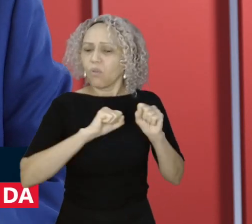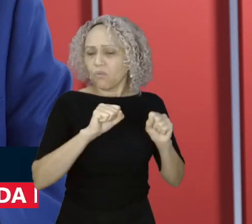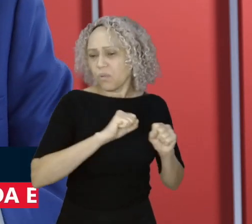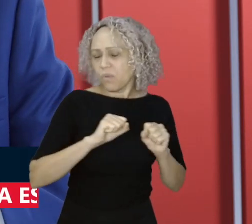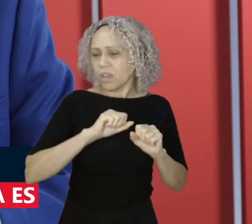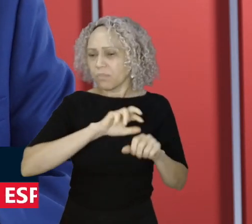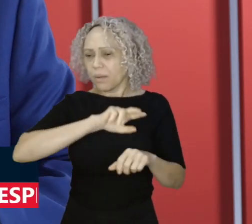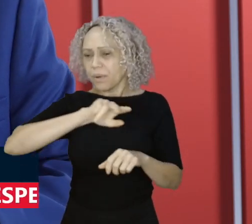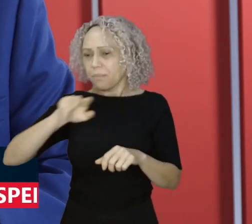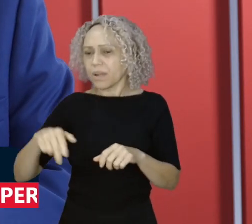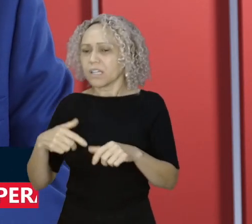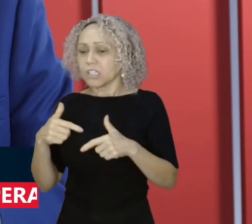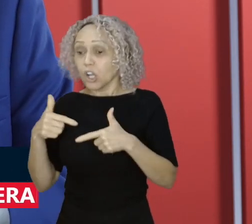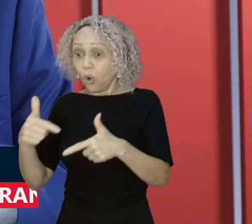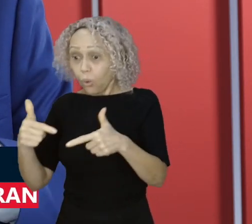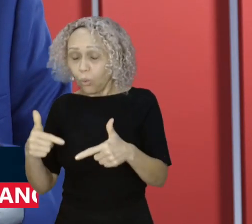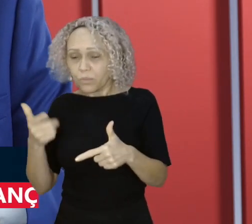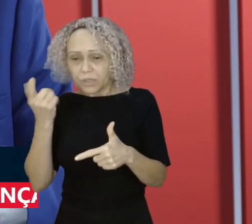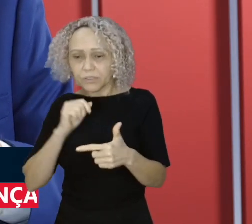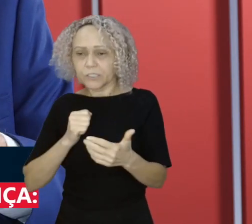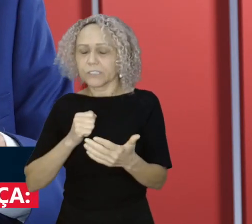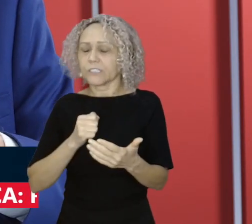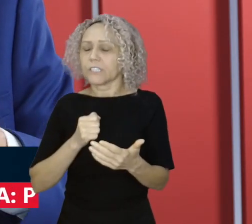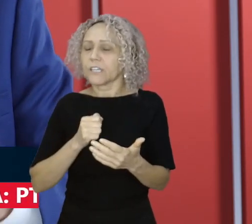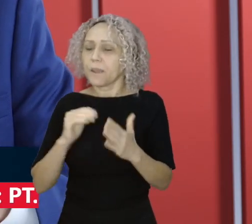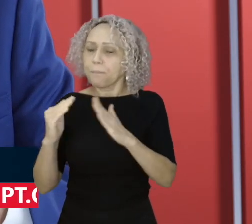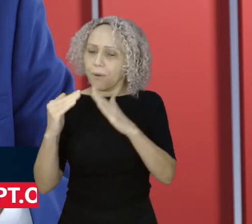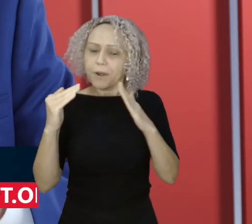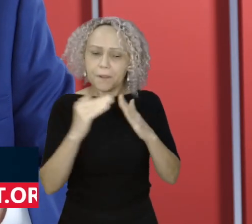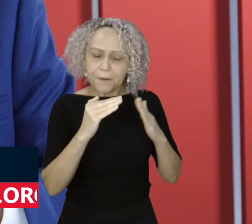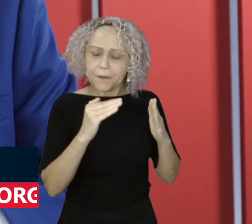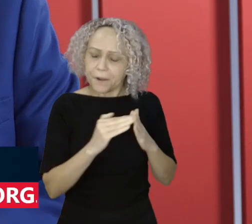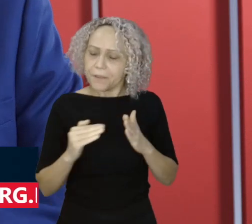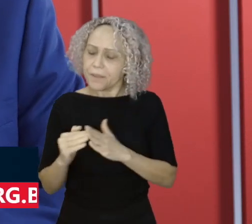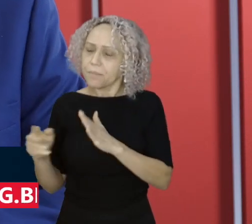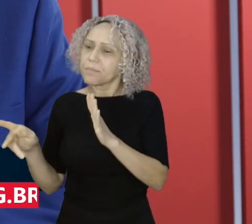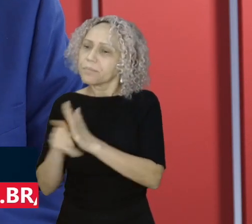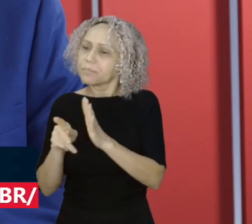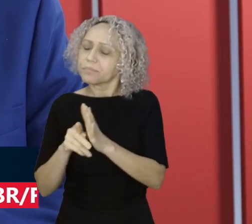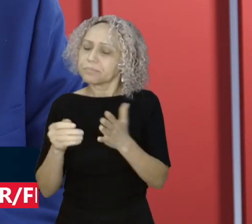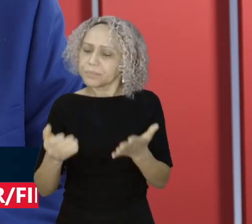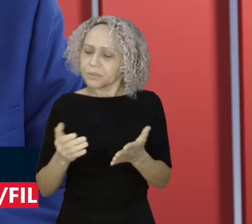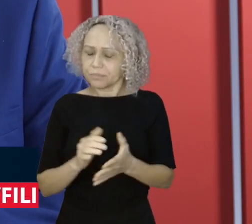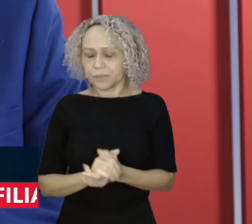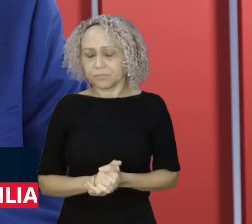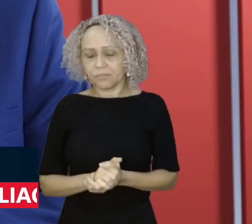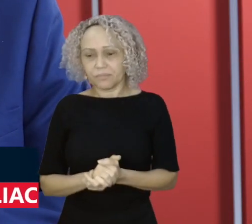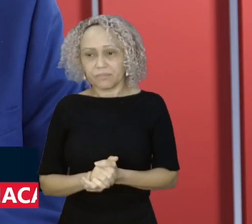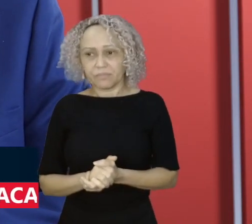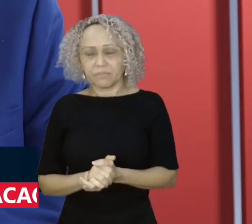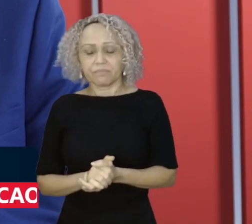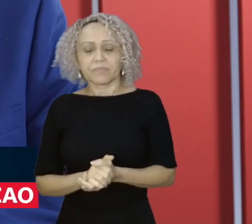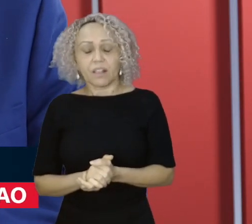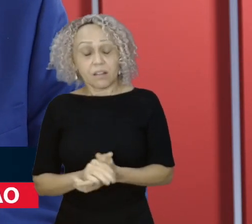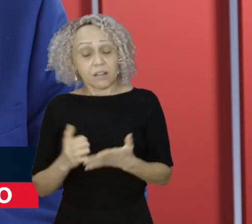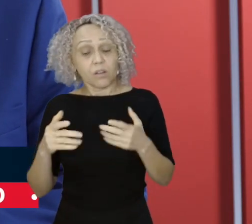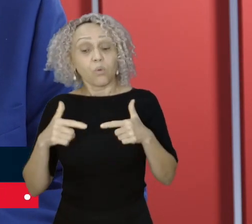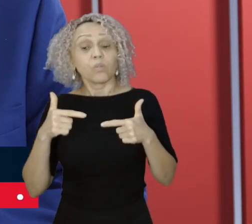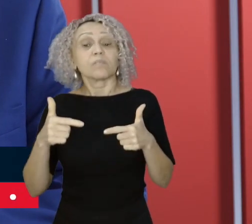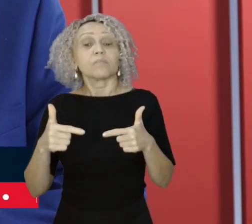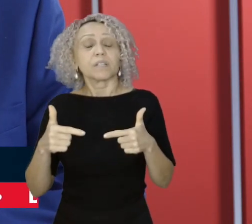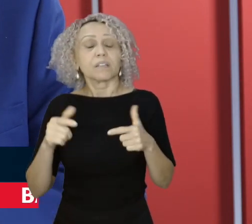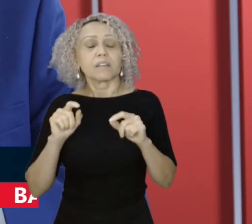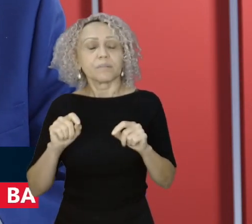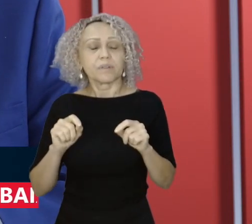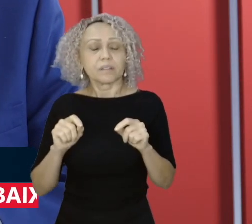né, que é a expressão que a gente precisa levar adiante. Muita gente sem casa e muita casa sem